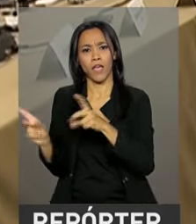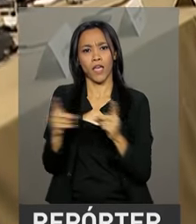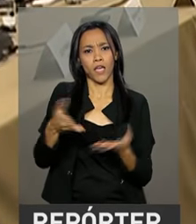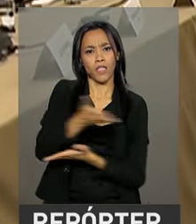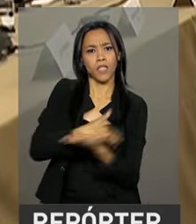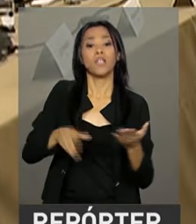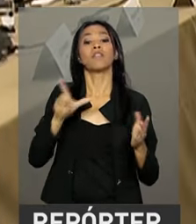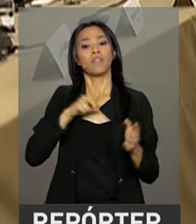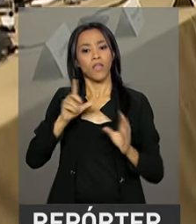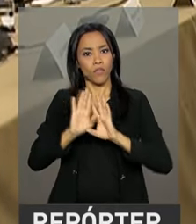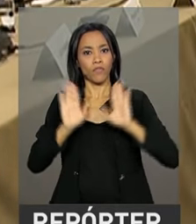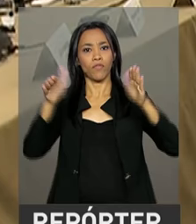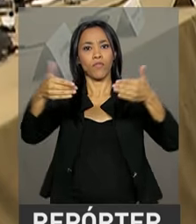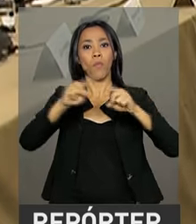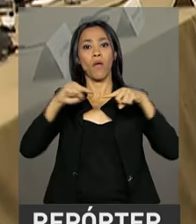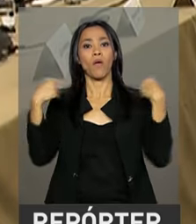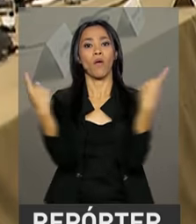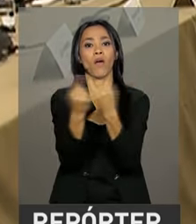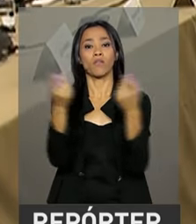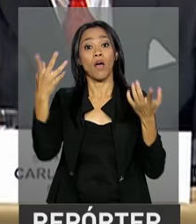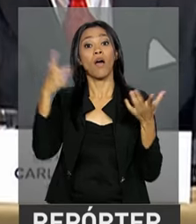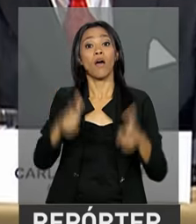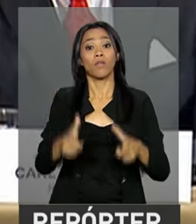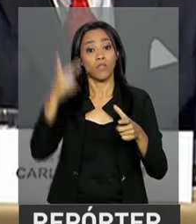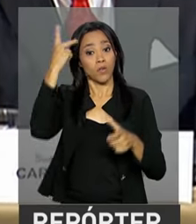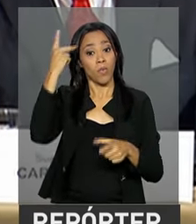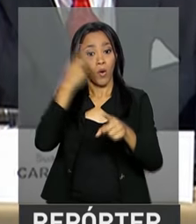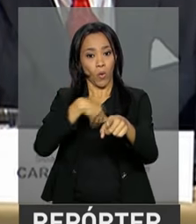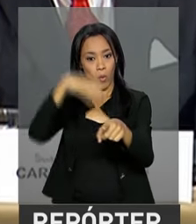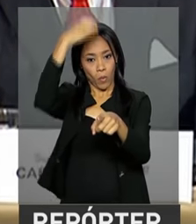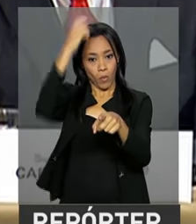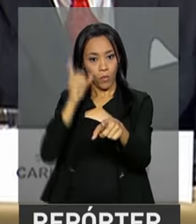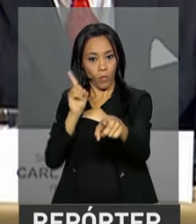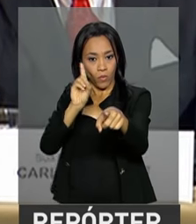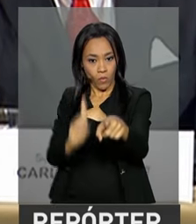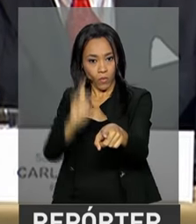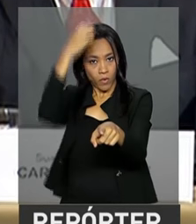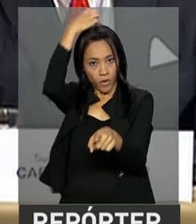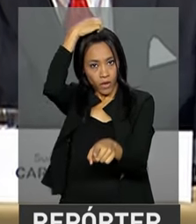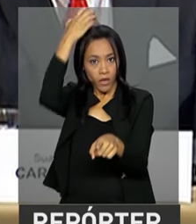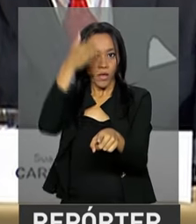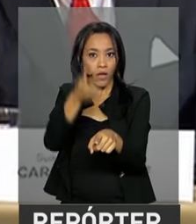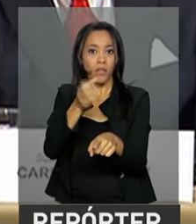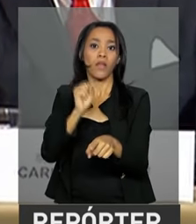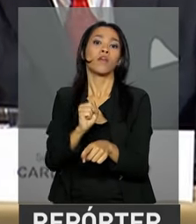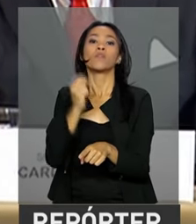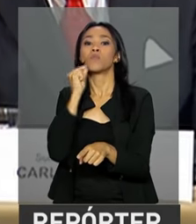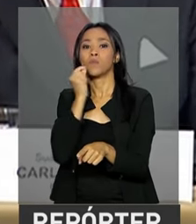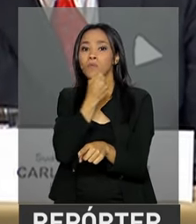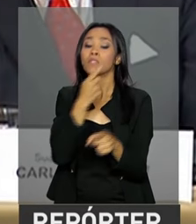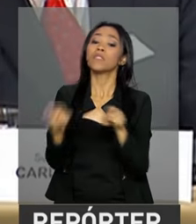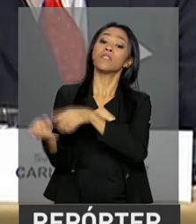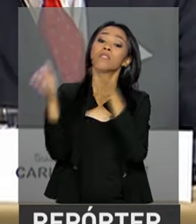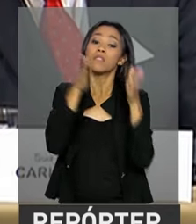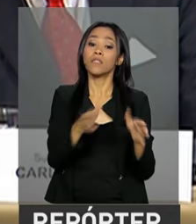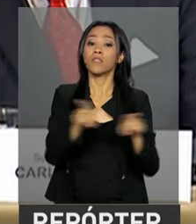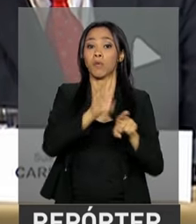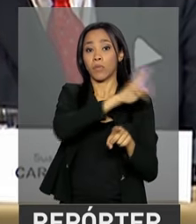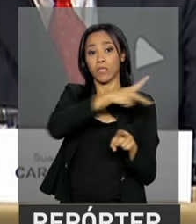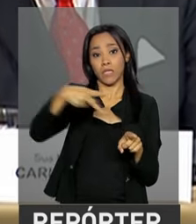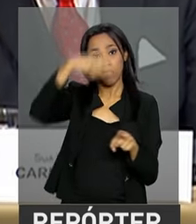reuniram em são paulo com a presença do rei da suécia carlos 16 gustavo e do presidente michel temer em um fórum de líderes